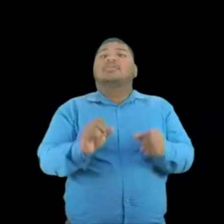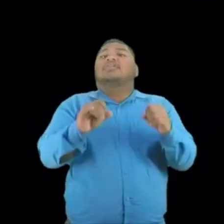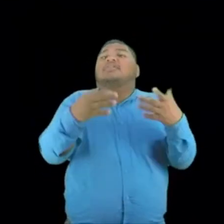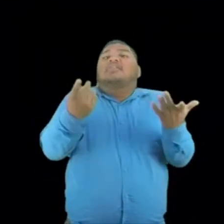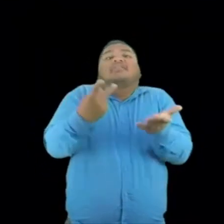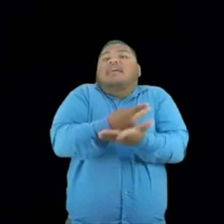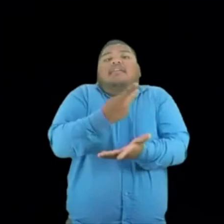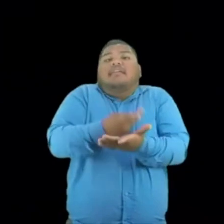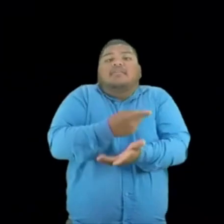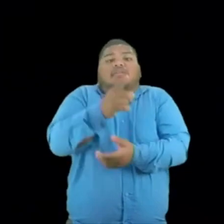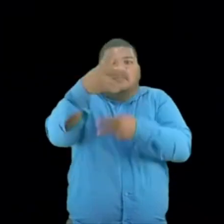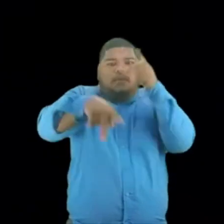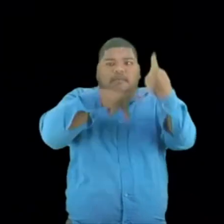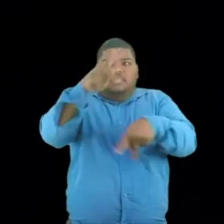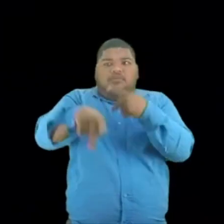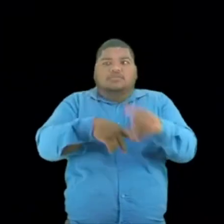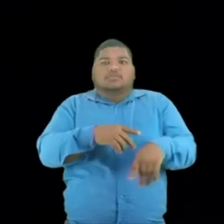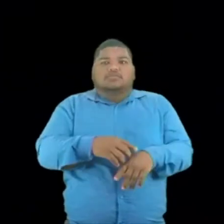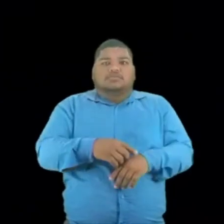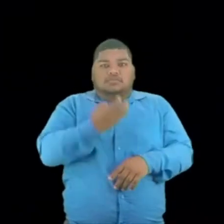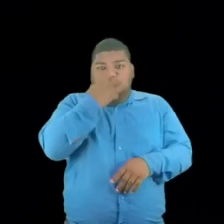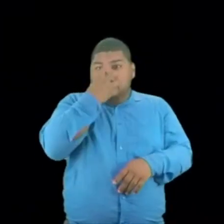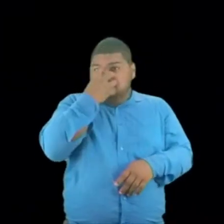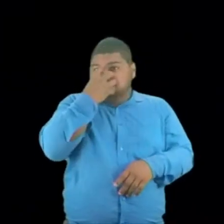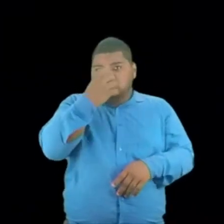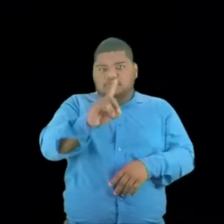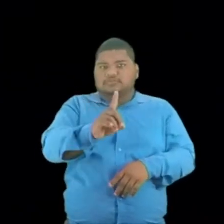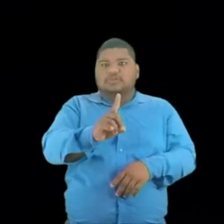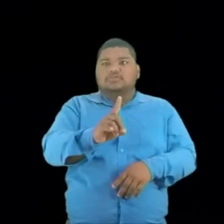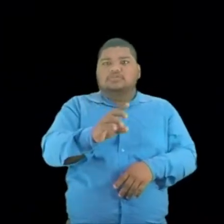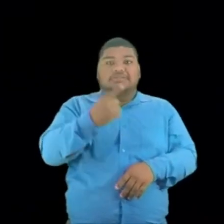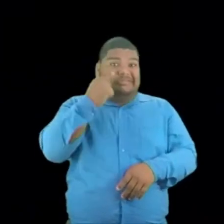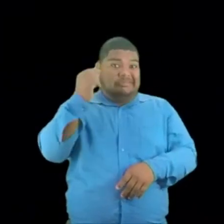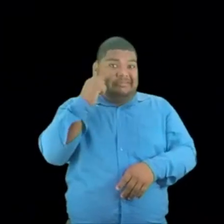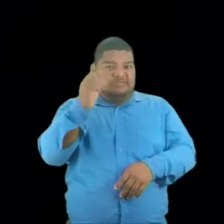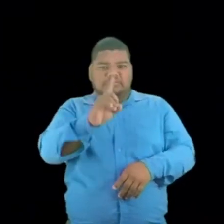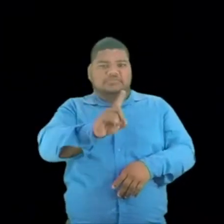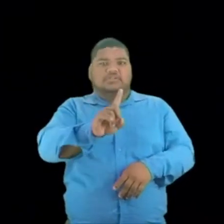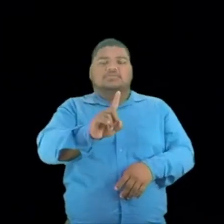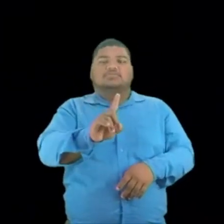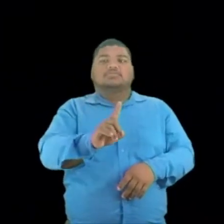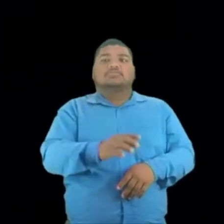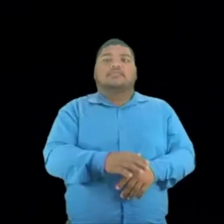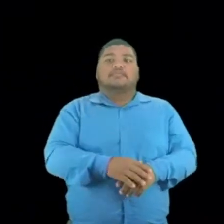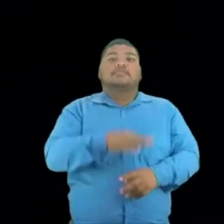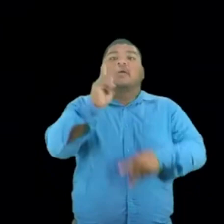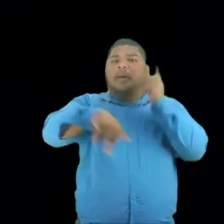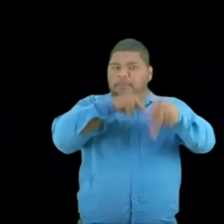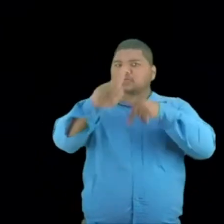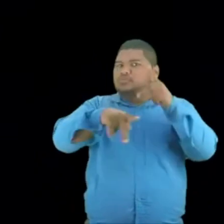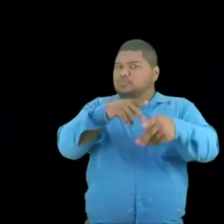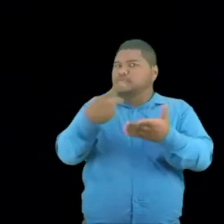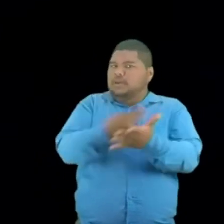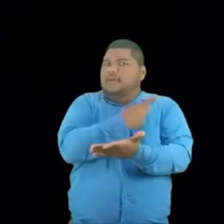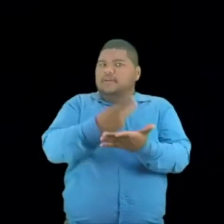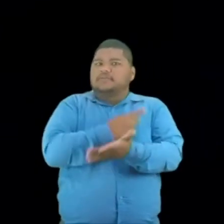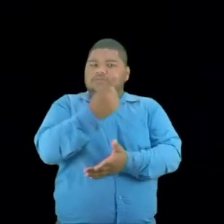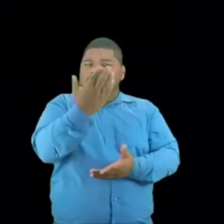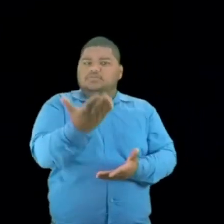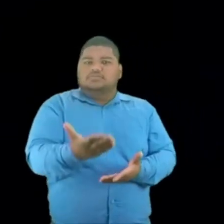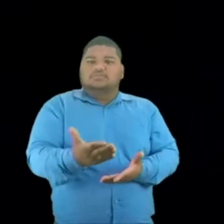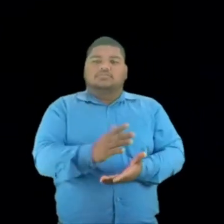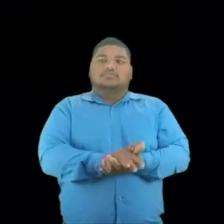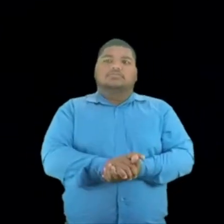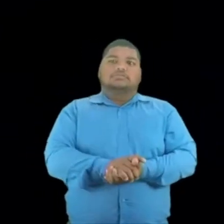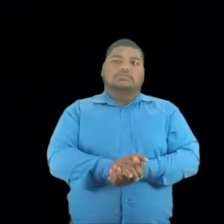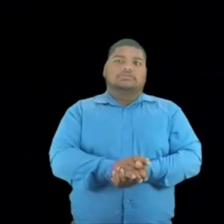for pessoas? Cachorro é que não vai. Gata que não vai. É pessoas mesmo que vai errar com você.